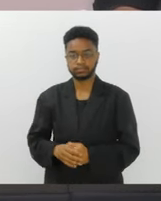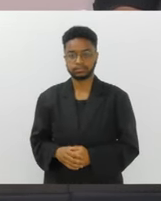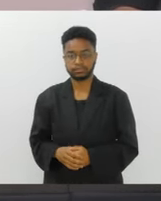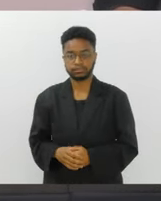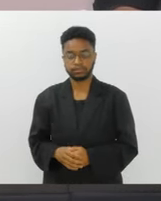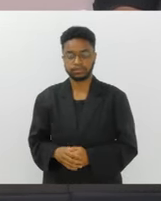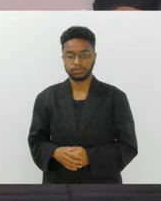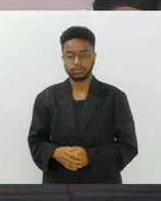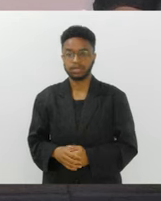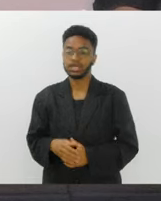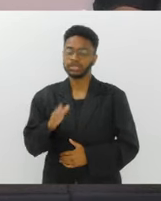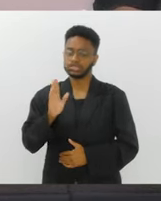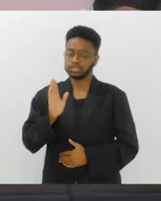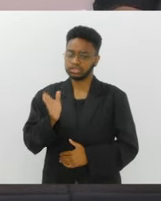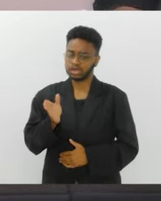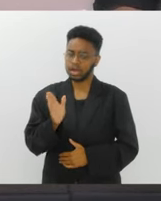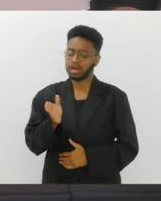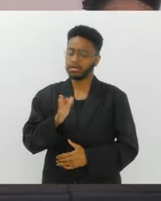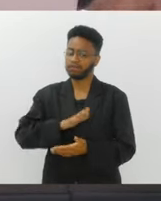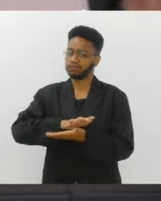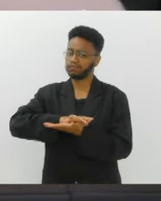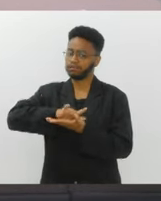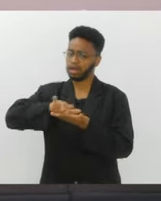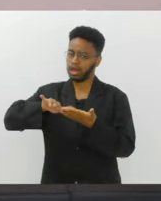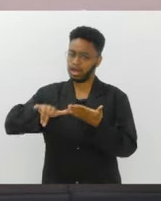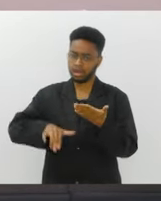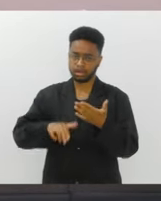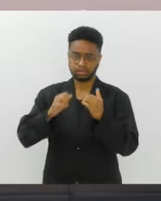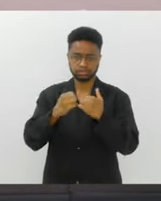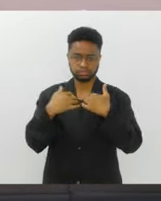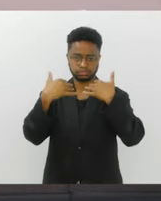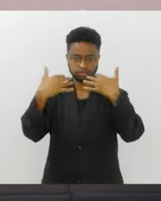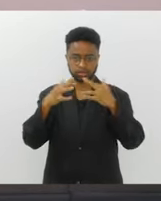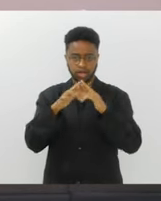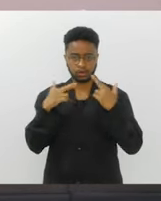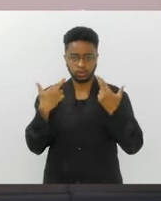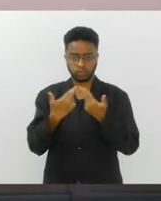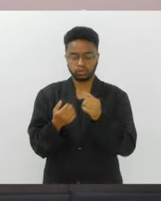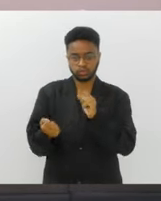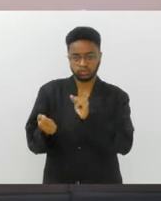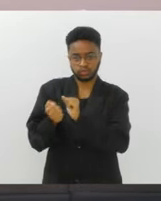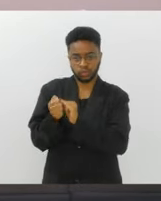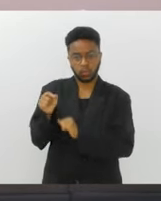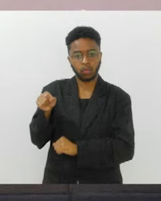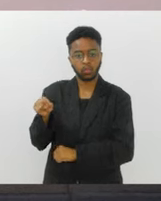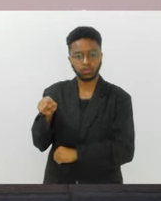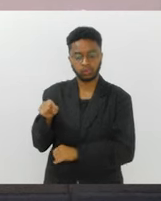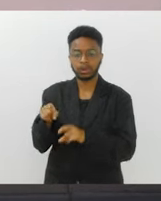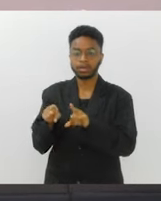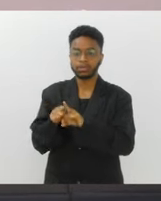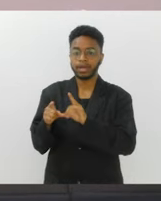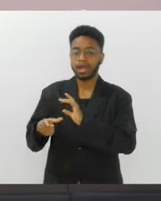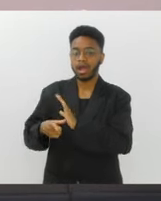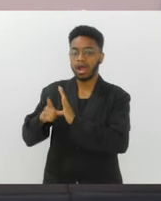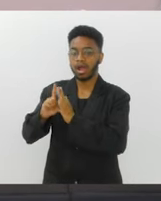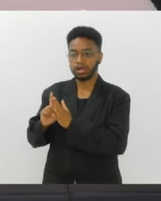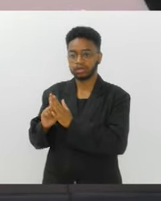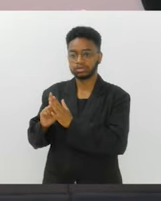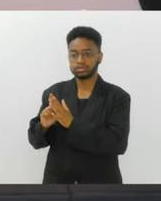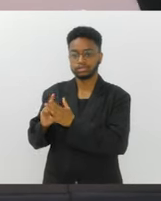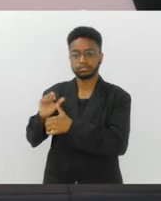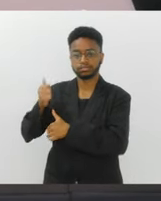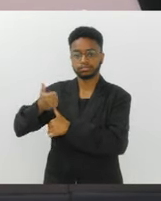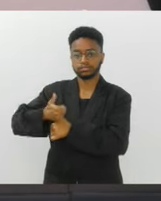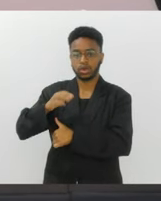já participei de diversas audiências públicas com ele, antes da assunção do Konder e